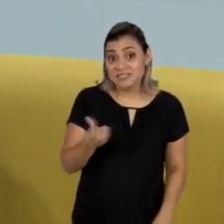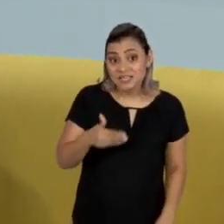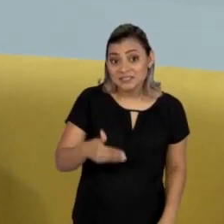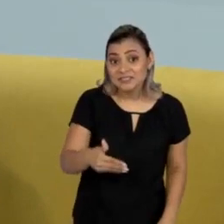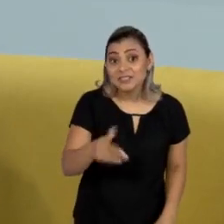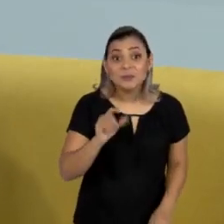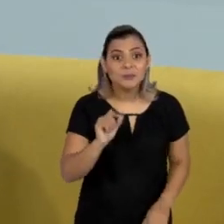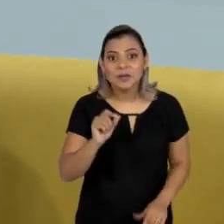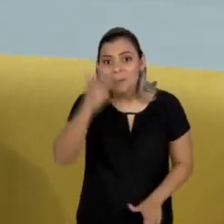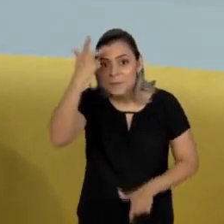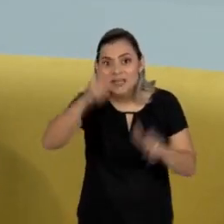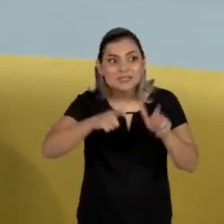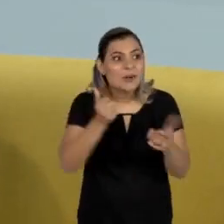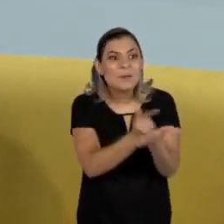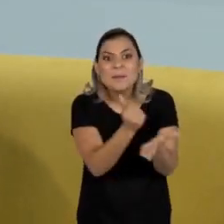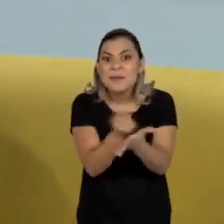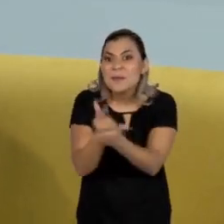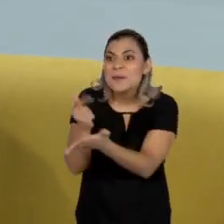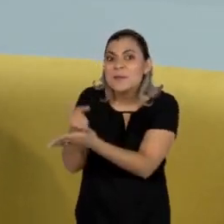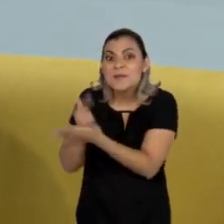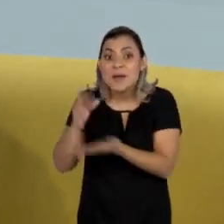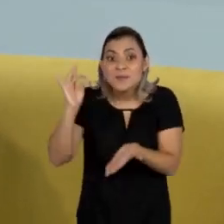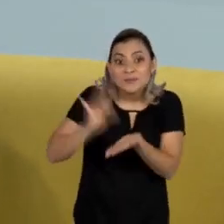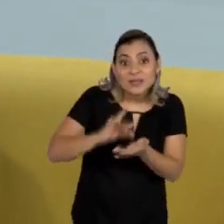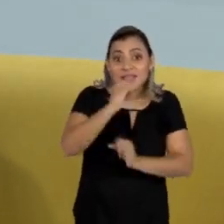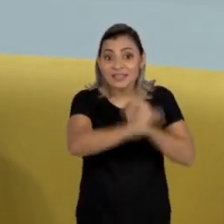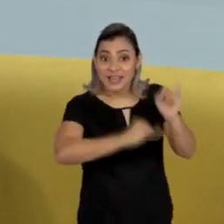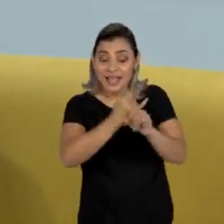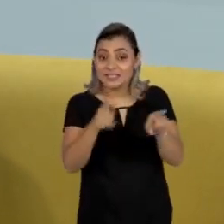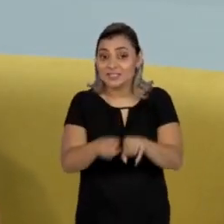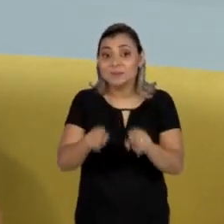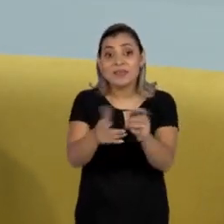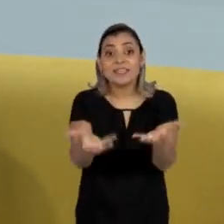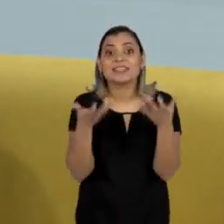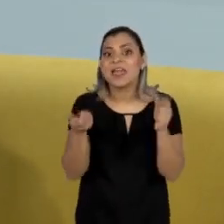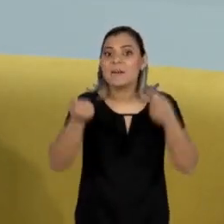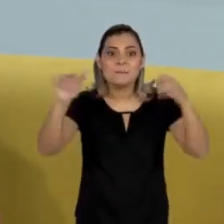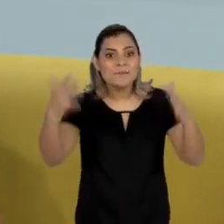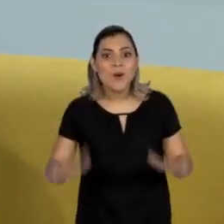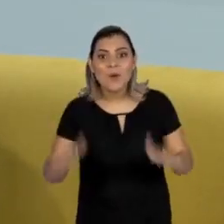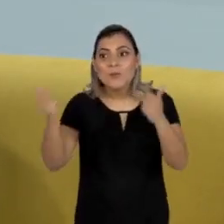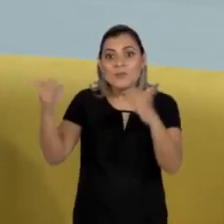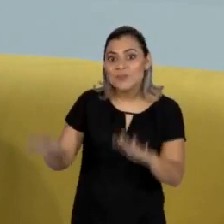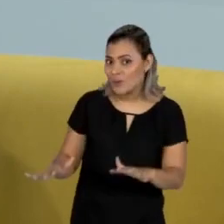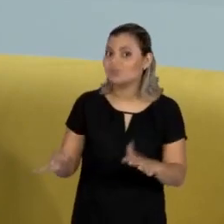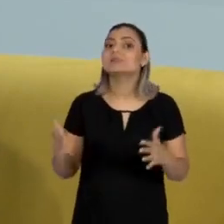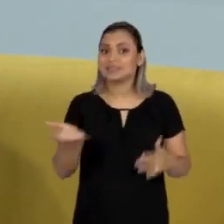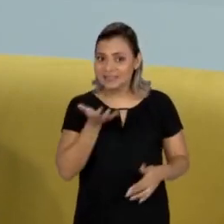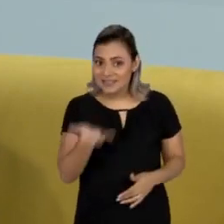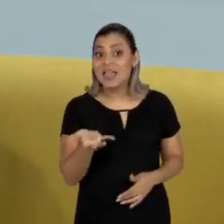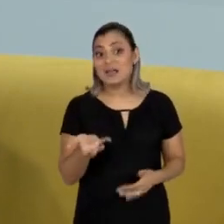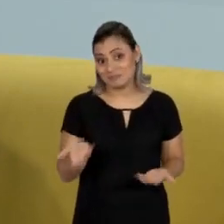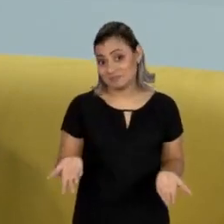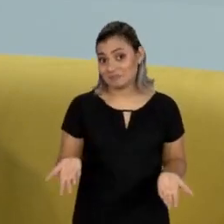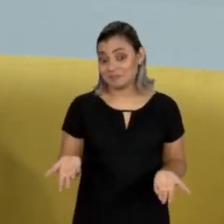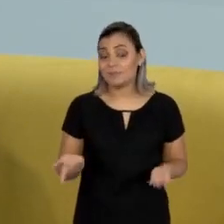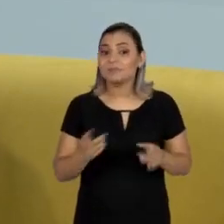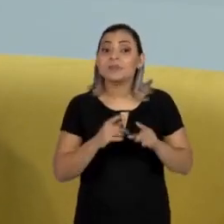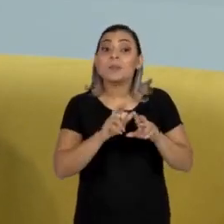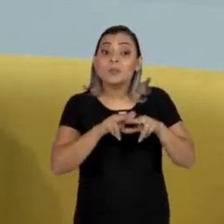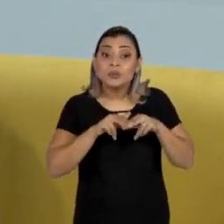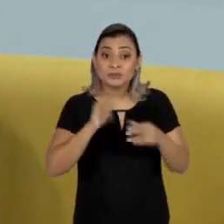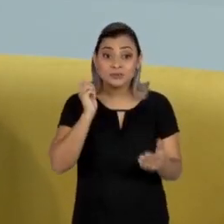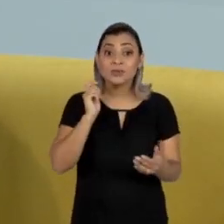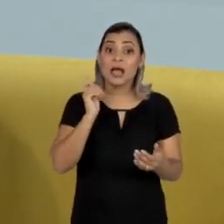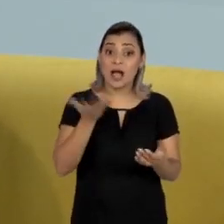os consumidores vão às lojas reais e virtuais em busca dos grandes descontos previstos para a data. O